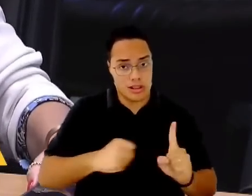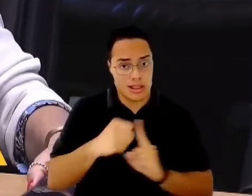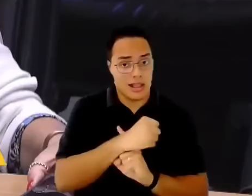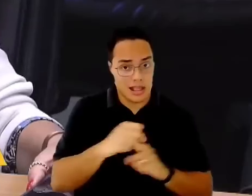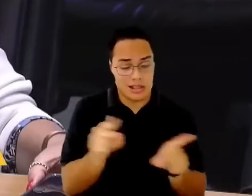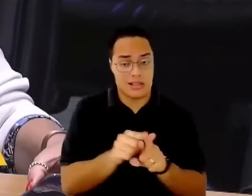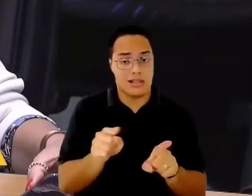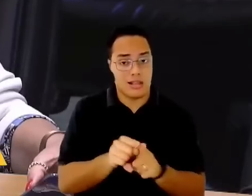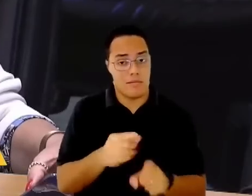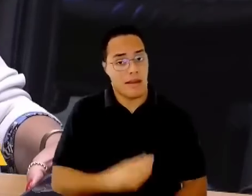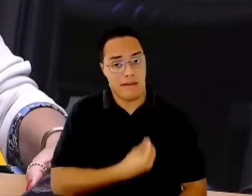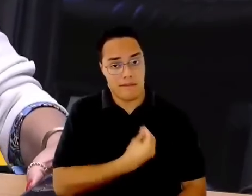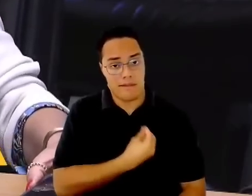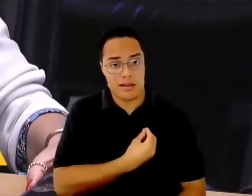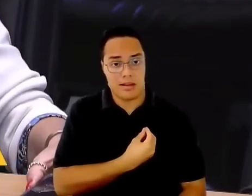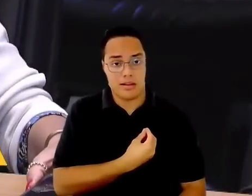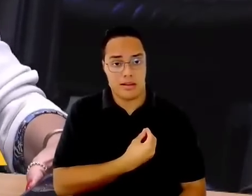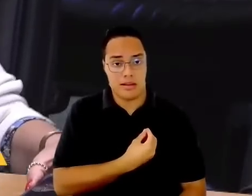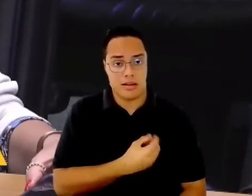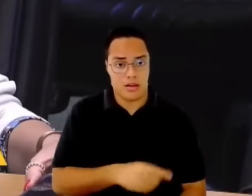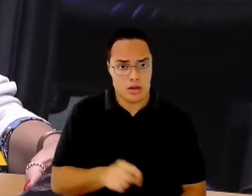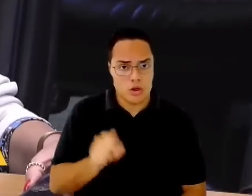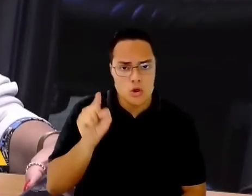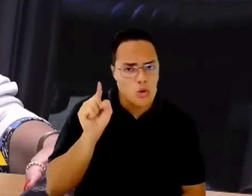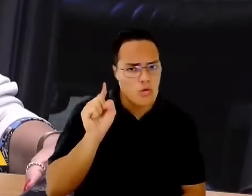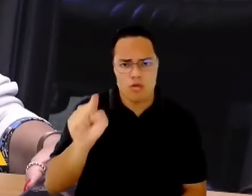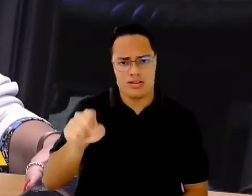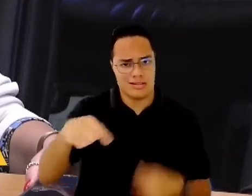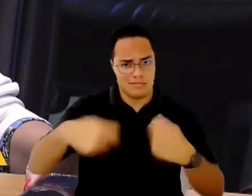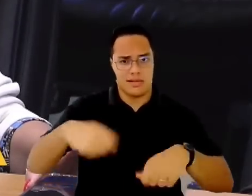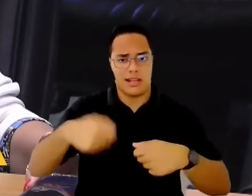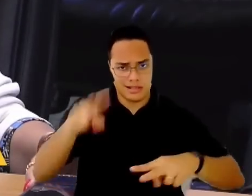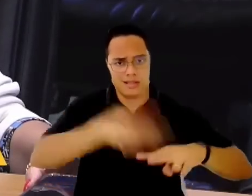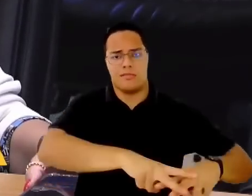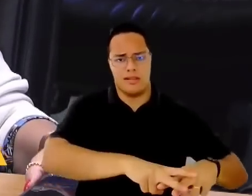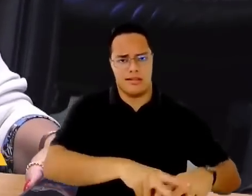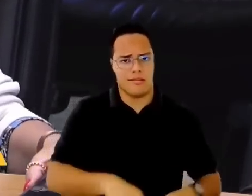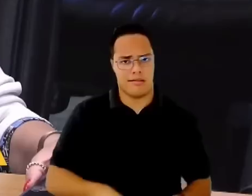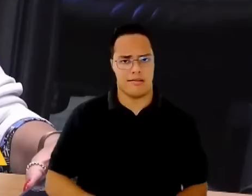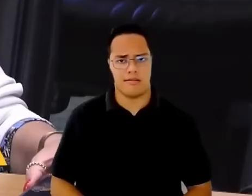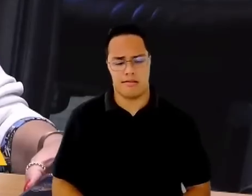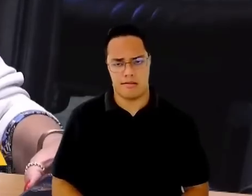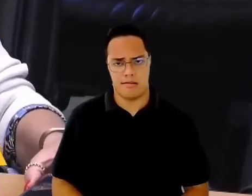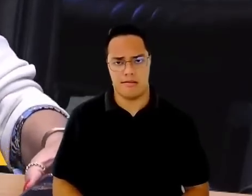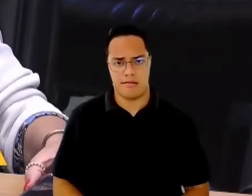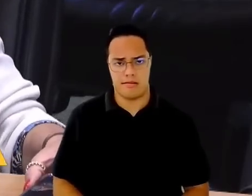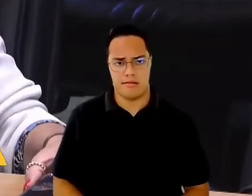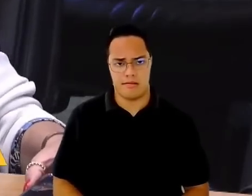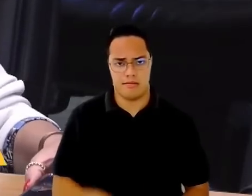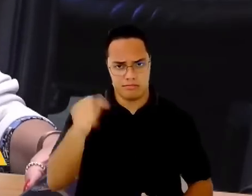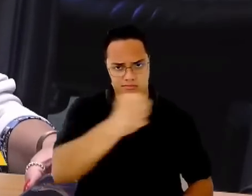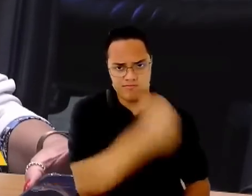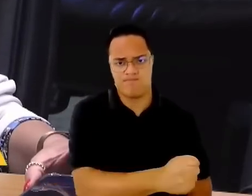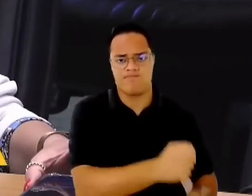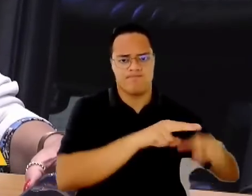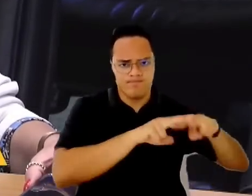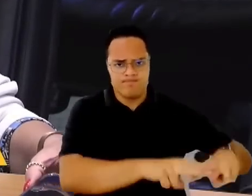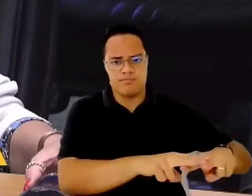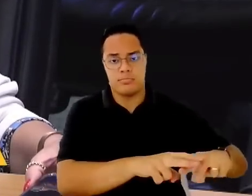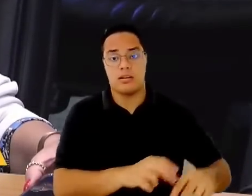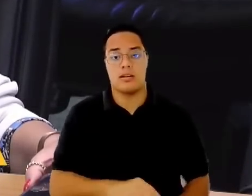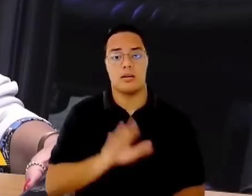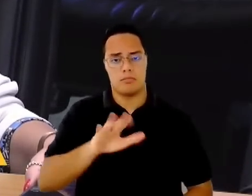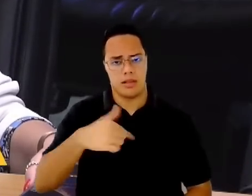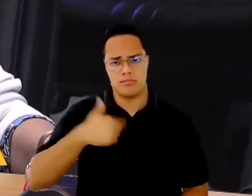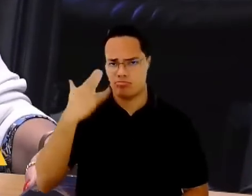e o senhor tem que pagar o senhor quem quer que seja mas e eu tenho certeza que essa reflexão tá